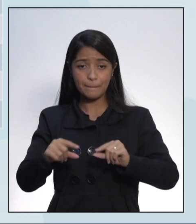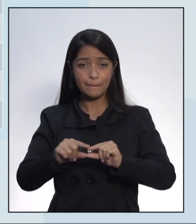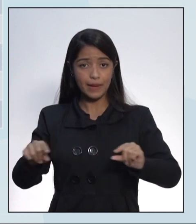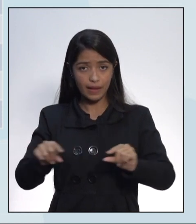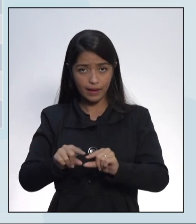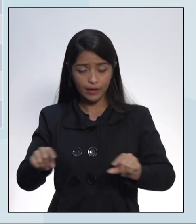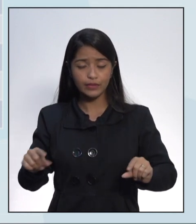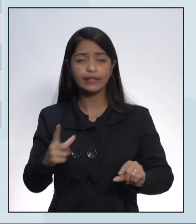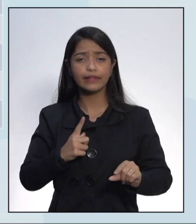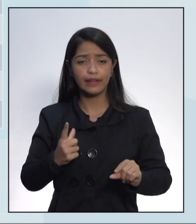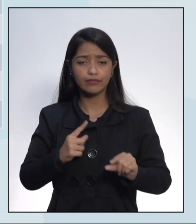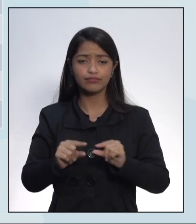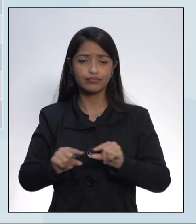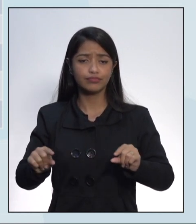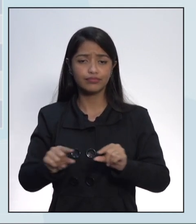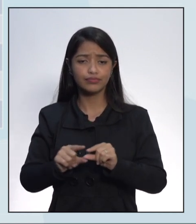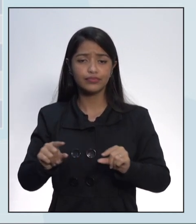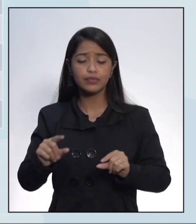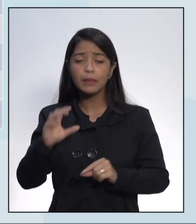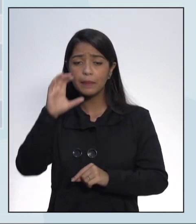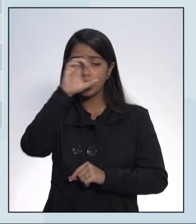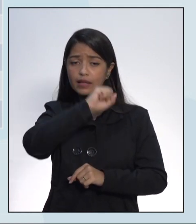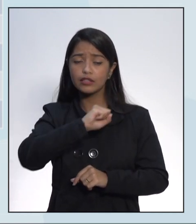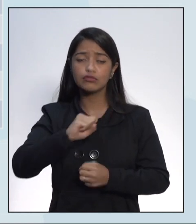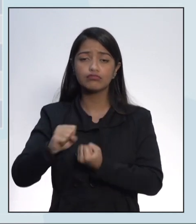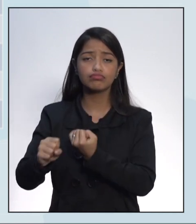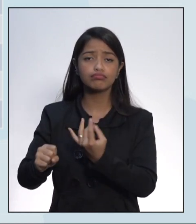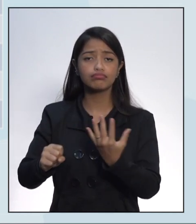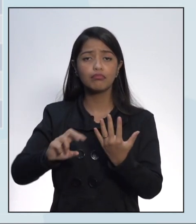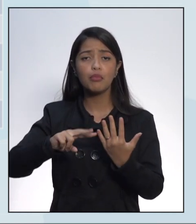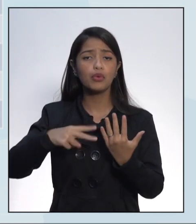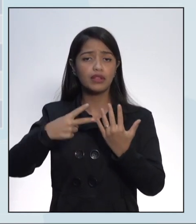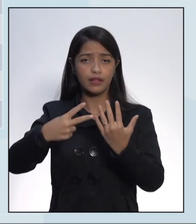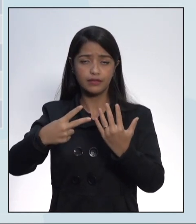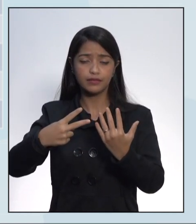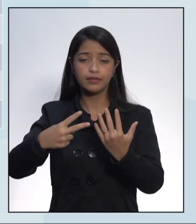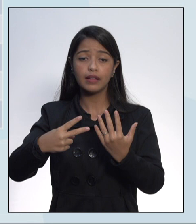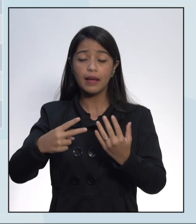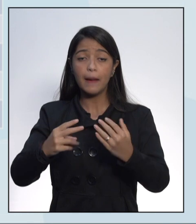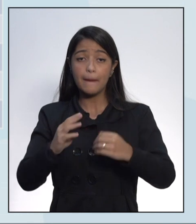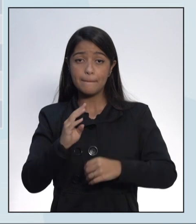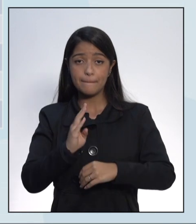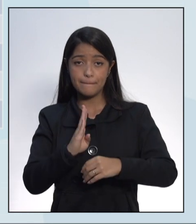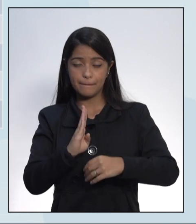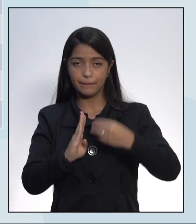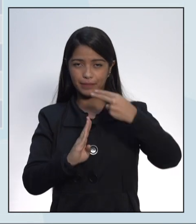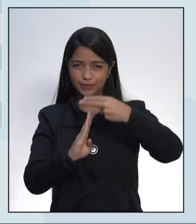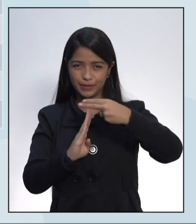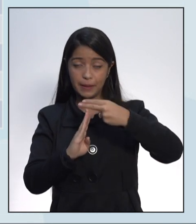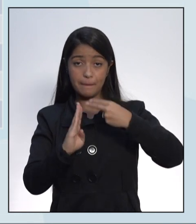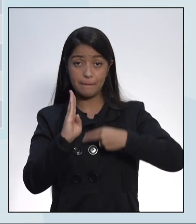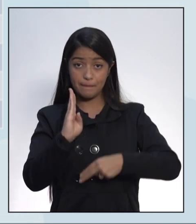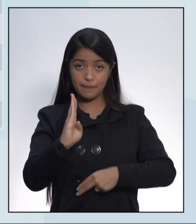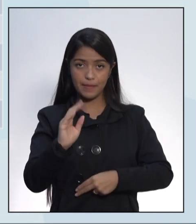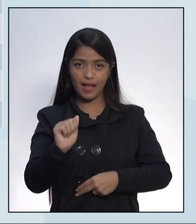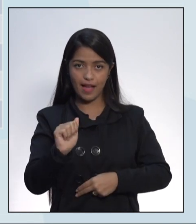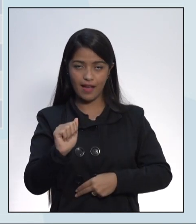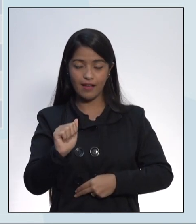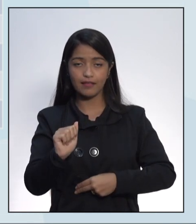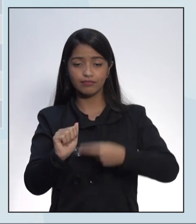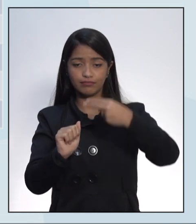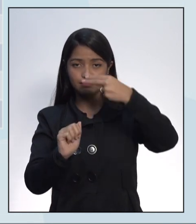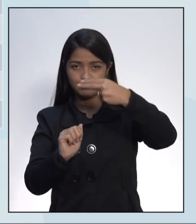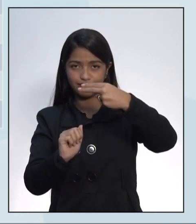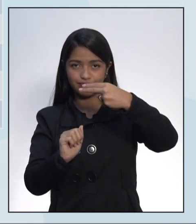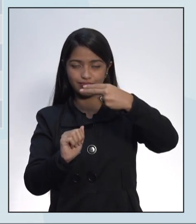esquecer, né? Que é a notação de potência, onde nós temos o número da base, que é o A, e nós temos o expoente, que é o N. Né? O